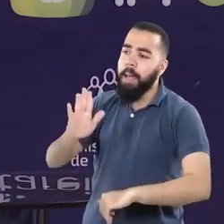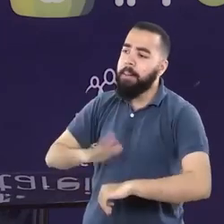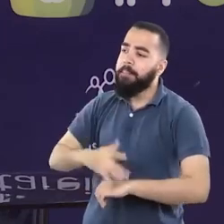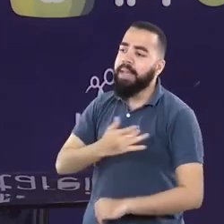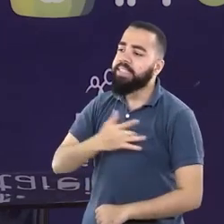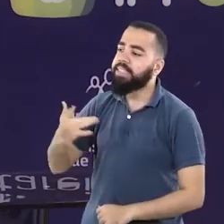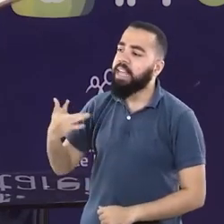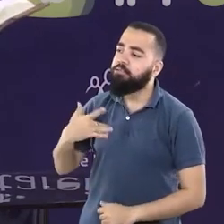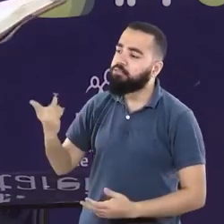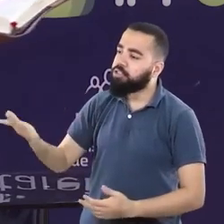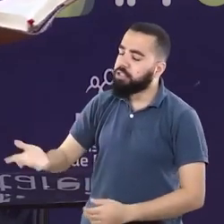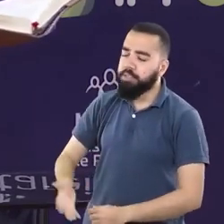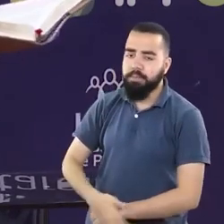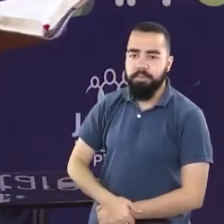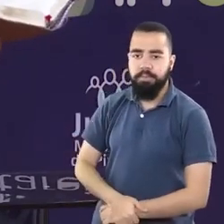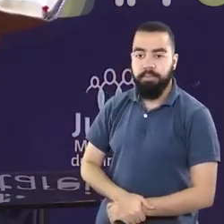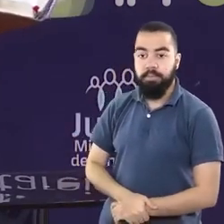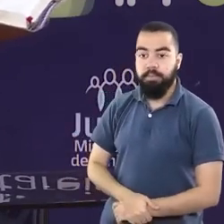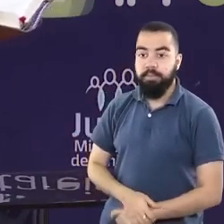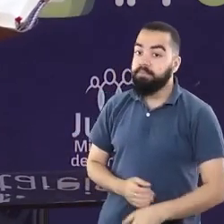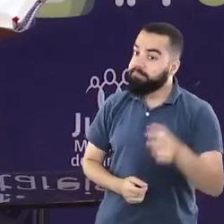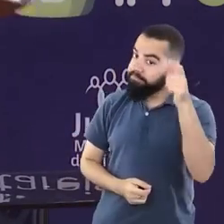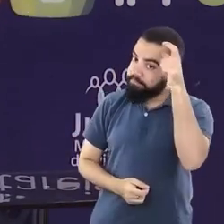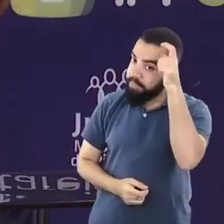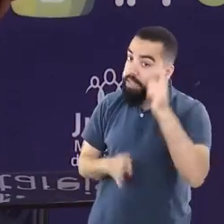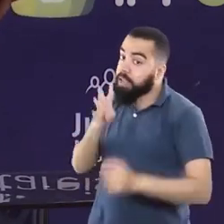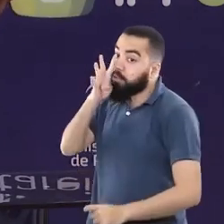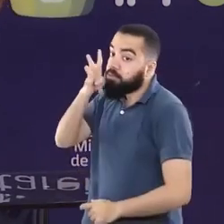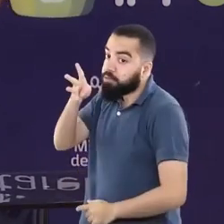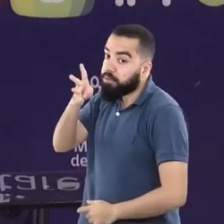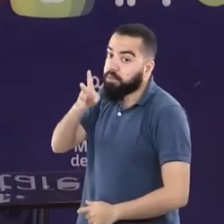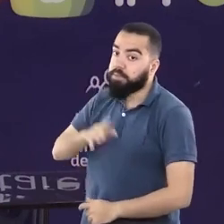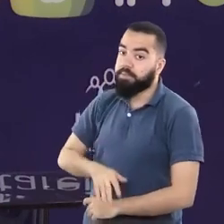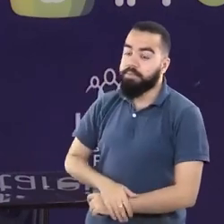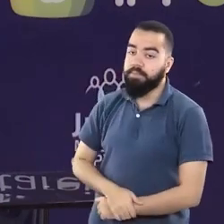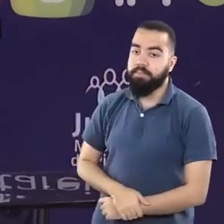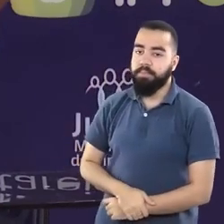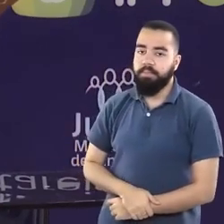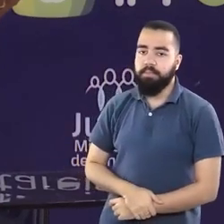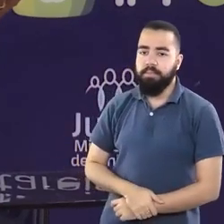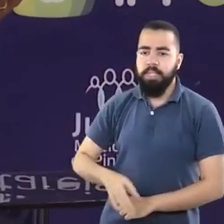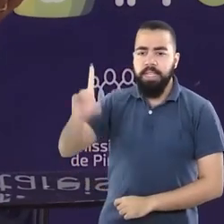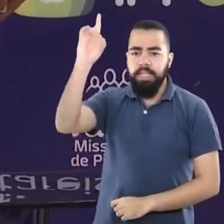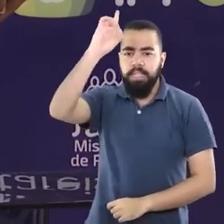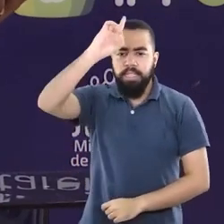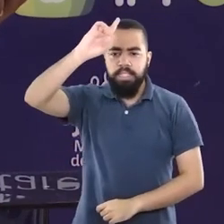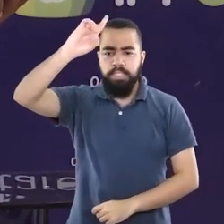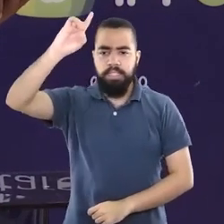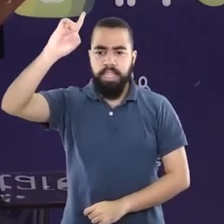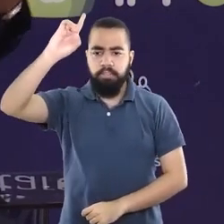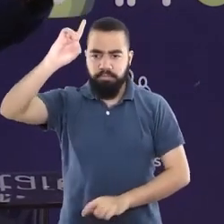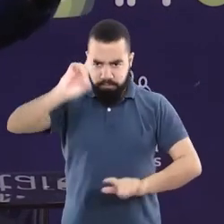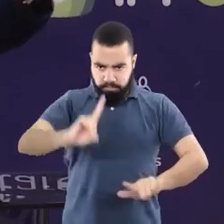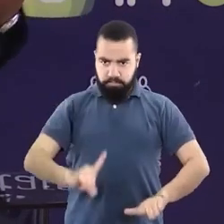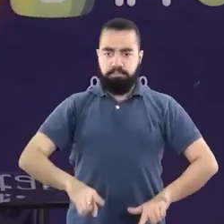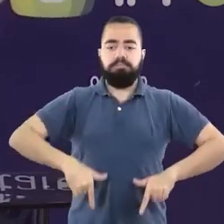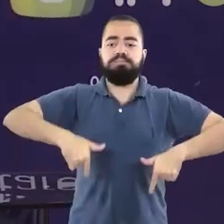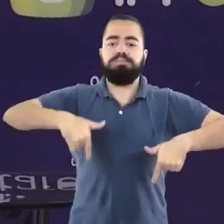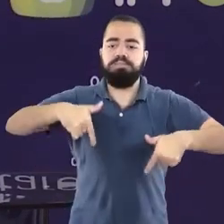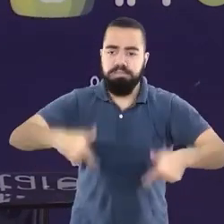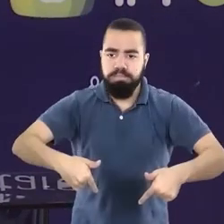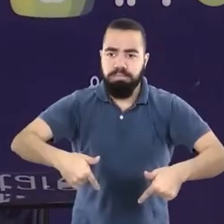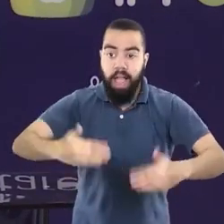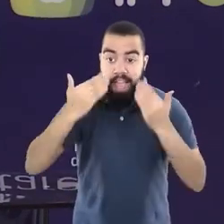de amar mais a si mesmo do que a Deus. Então, por providência divina e para testemunho da